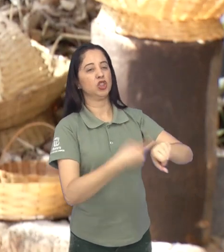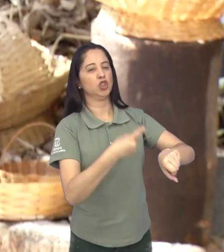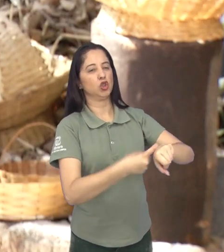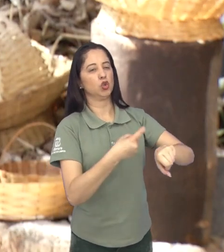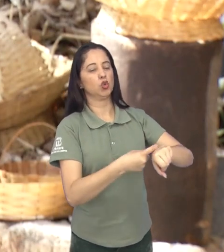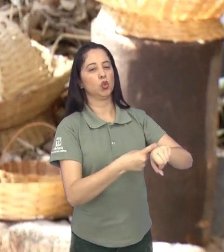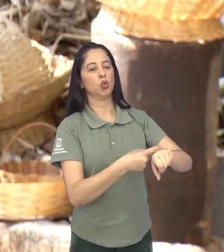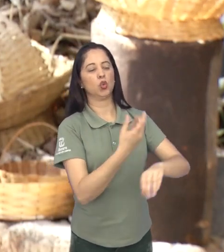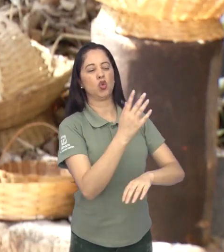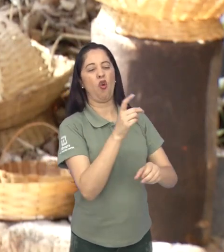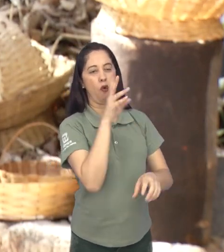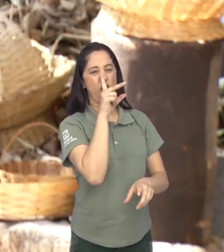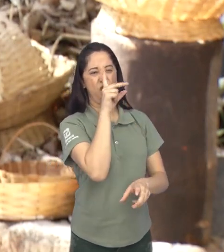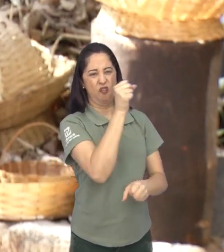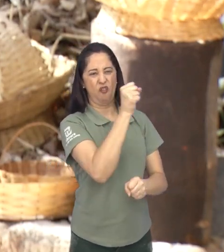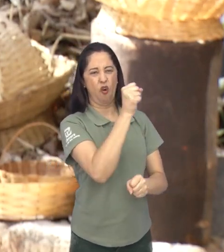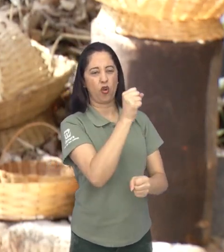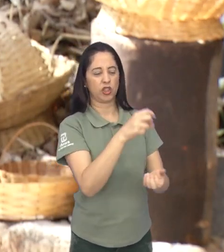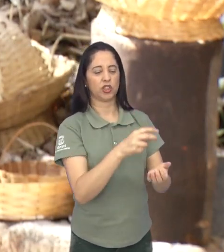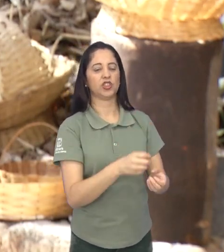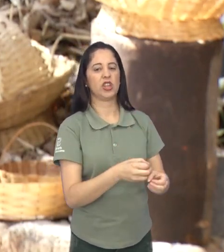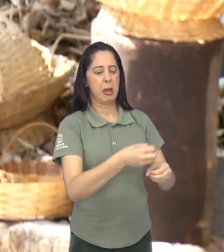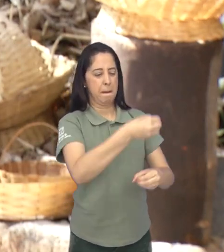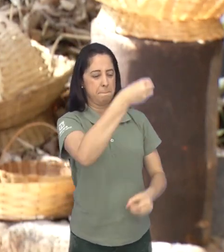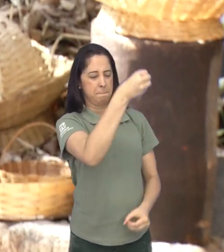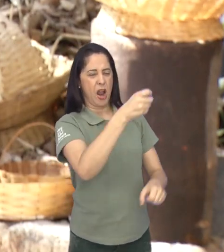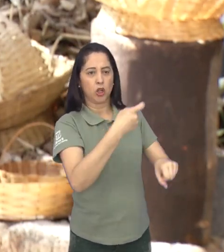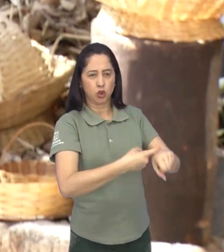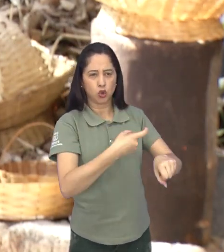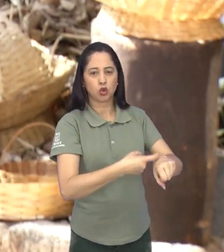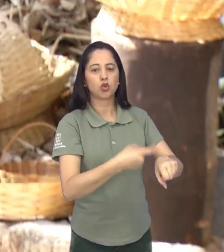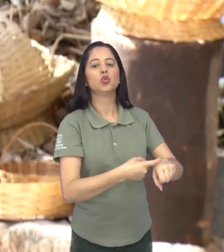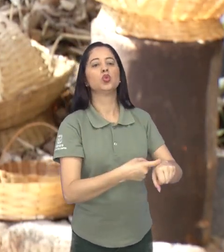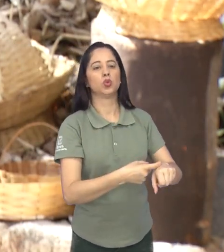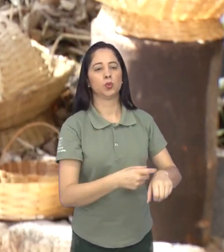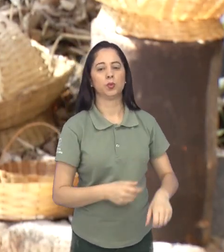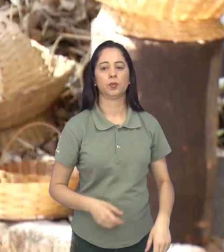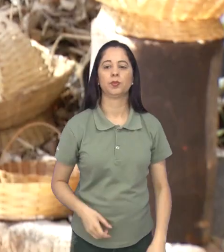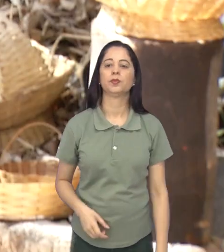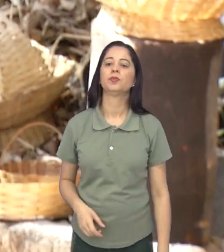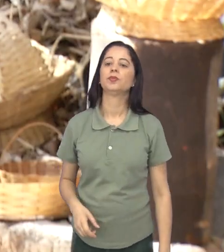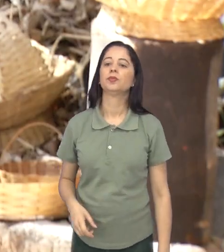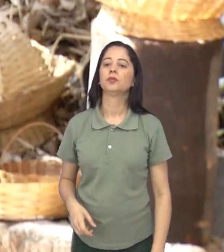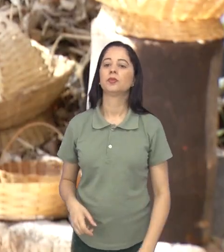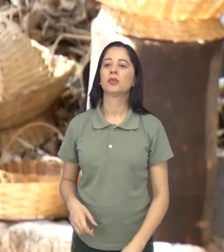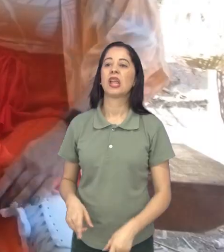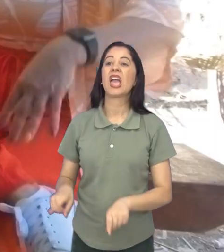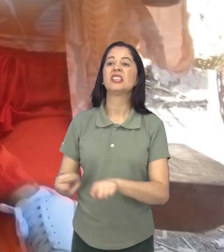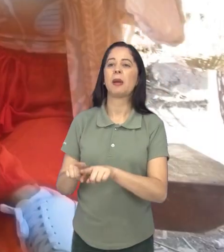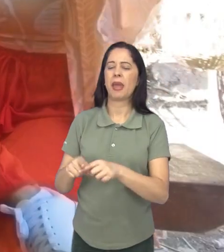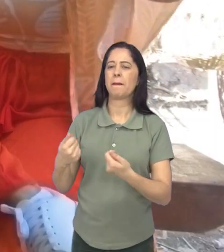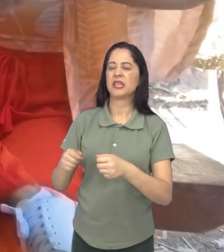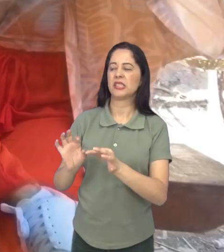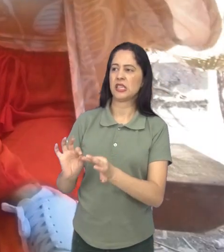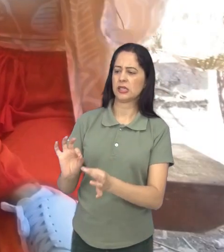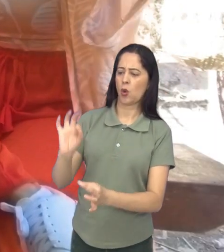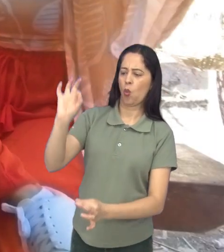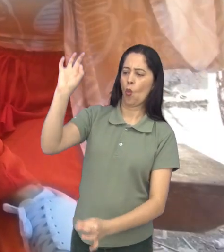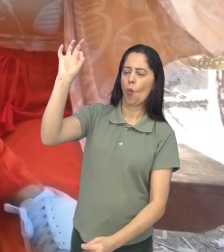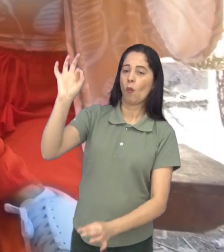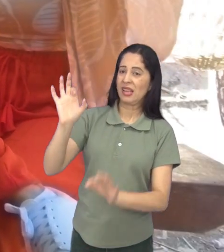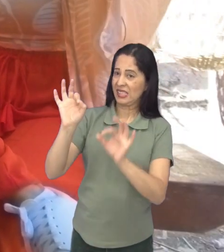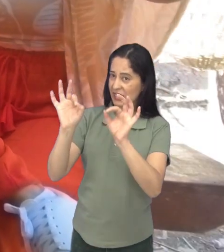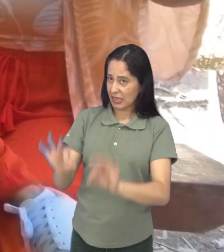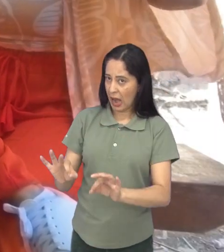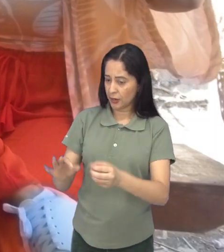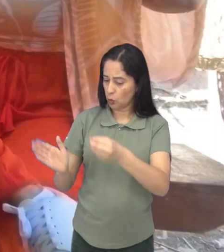como madeira de lei, preserva, porque aí você pode preservar ele como madeira de lei, que ele resiste. E ele tem